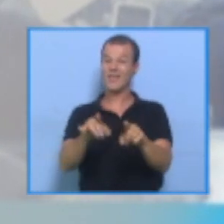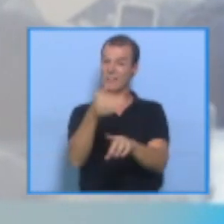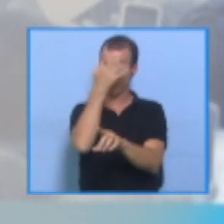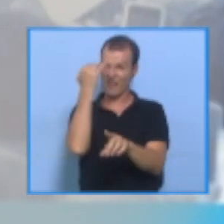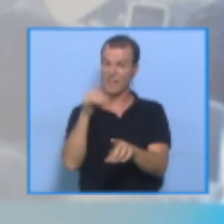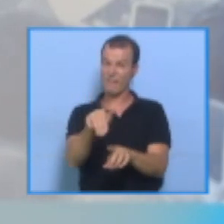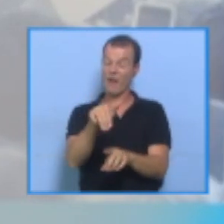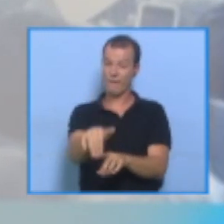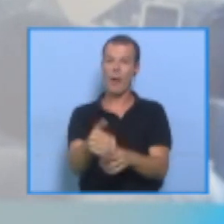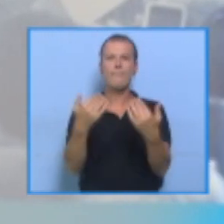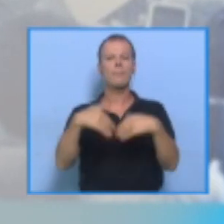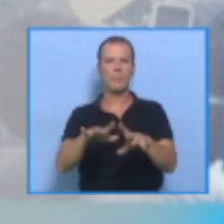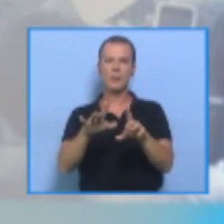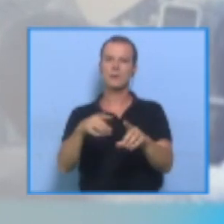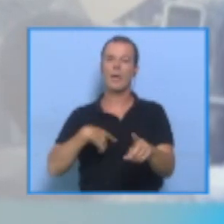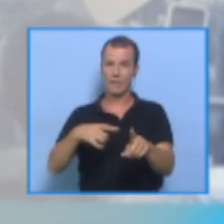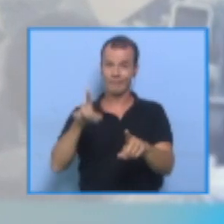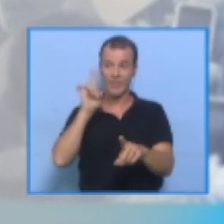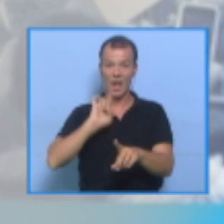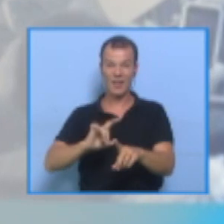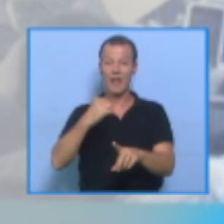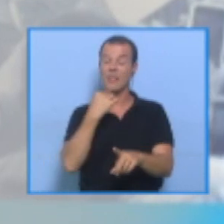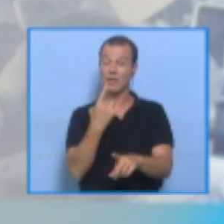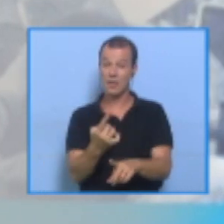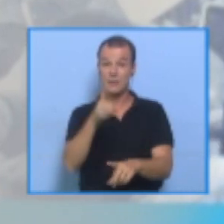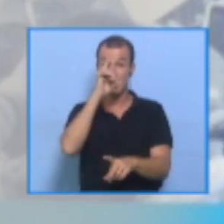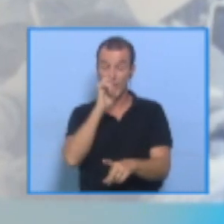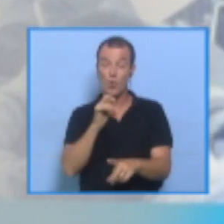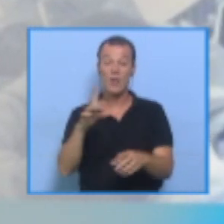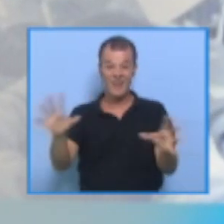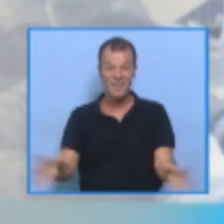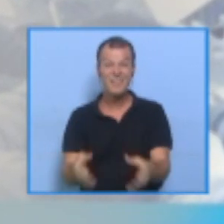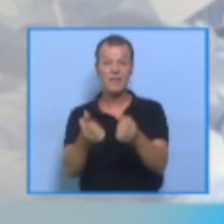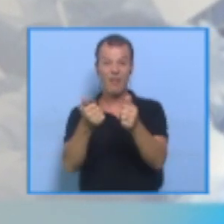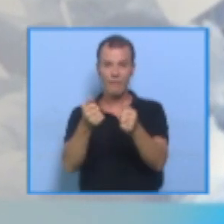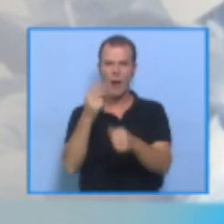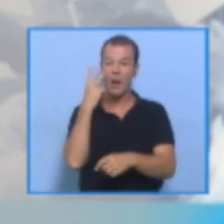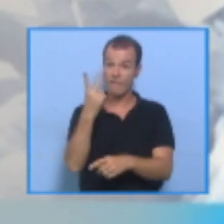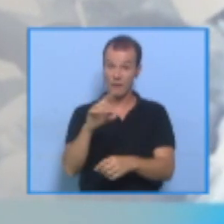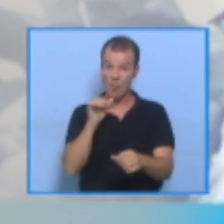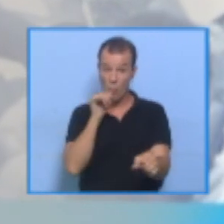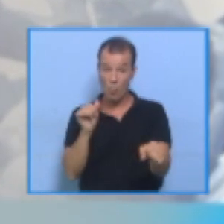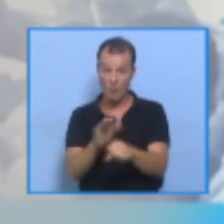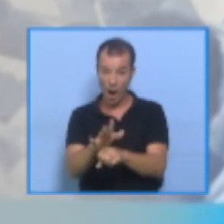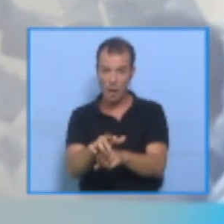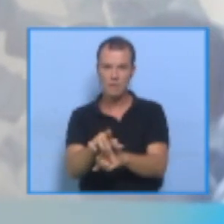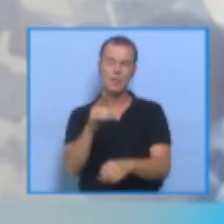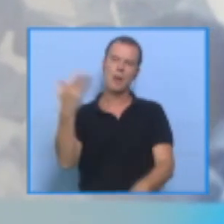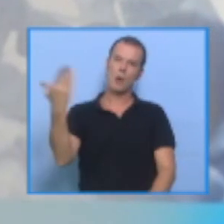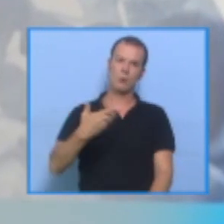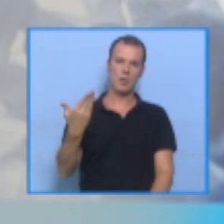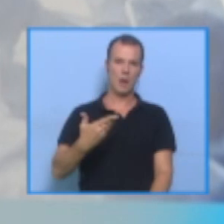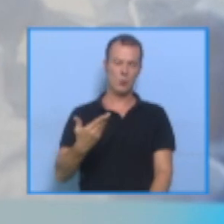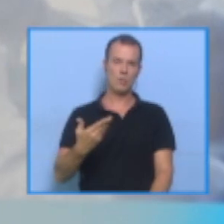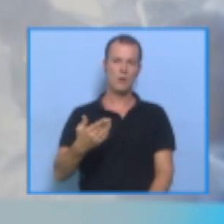fazer, mas ela recordou que salvar vidas no mar é um direito humano, portanto é um dever humano, não é